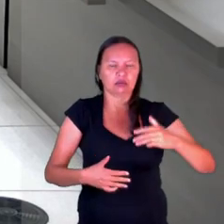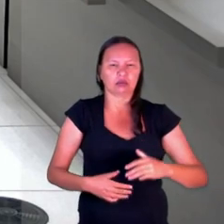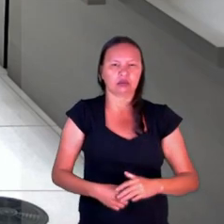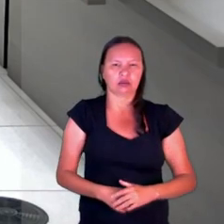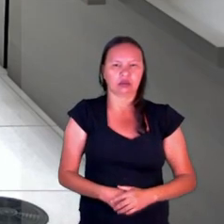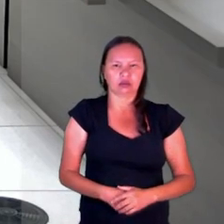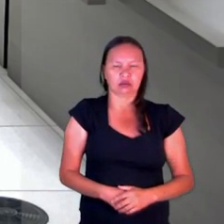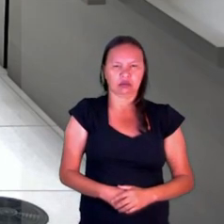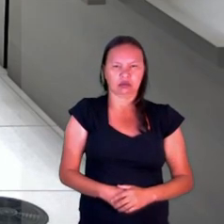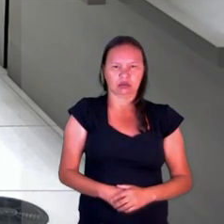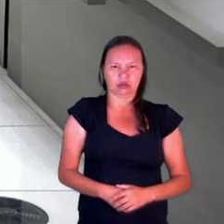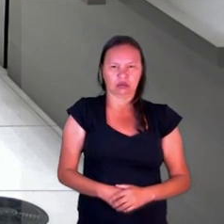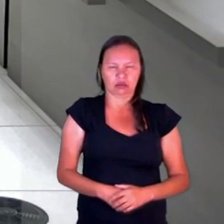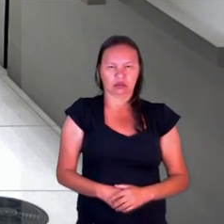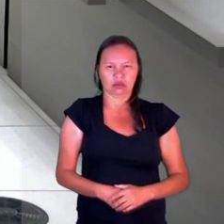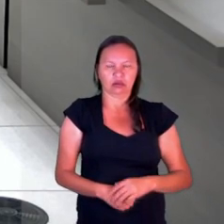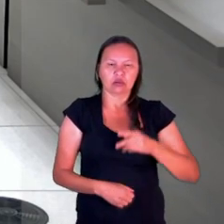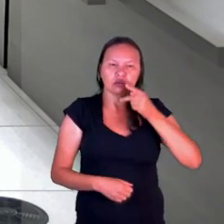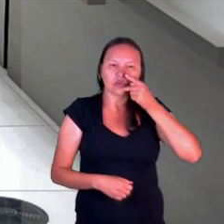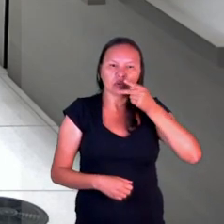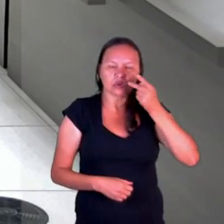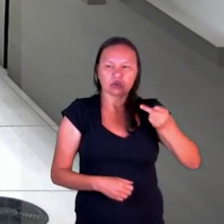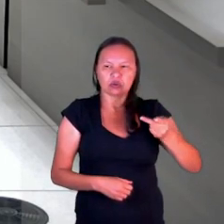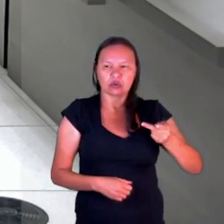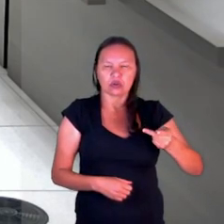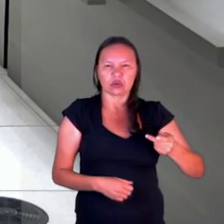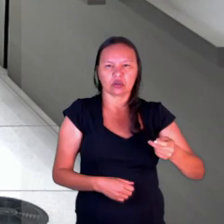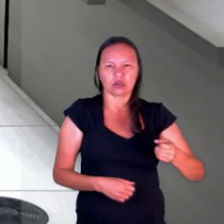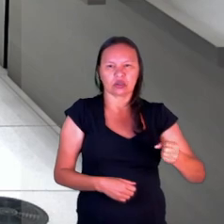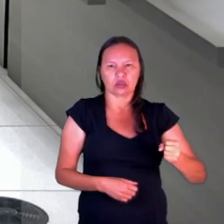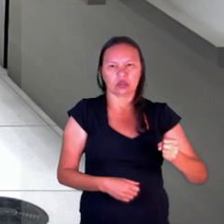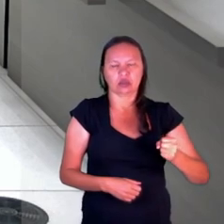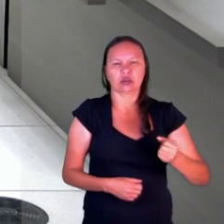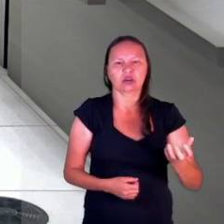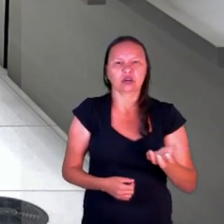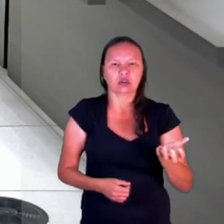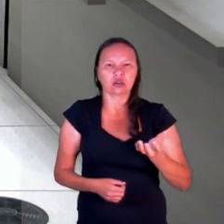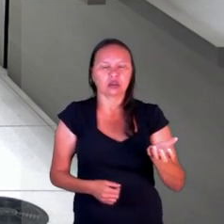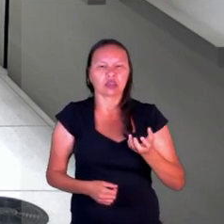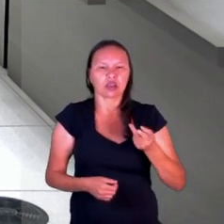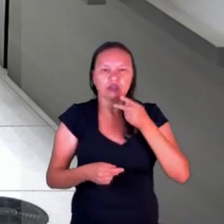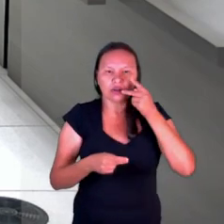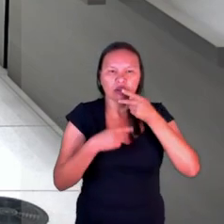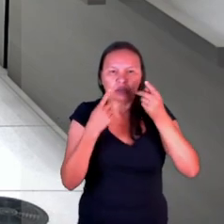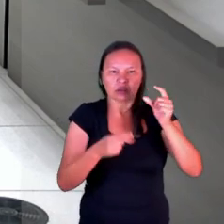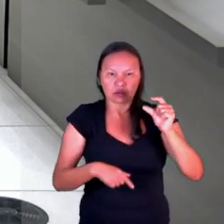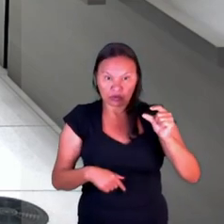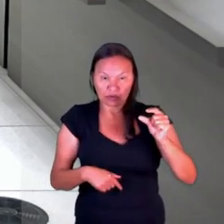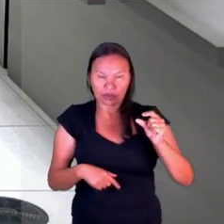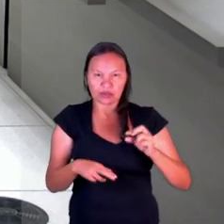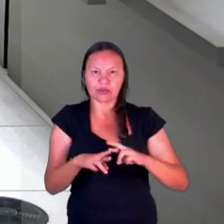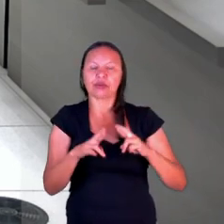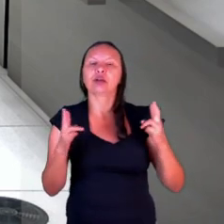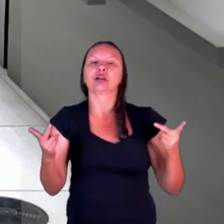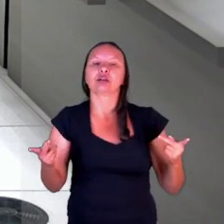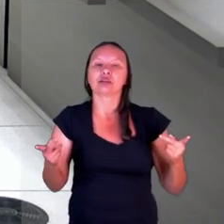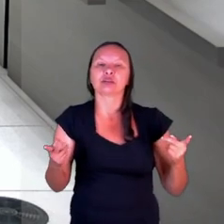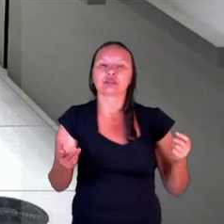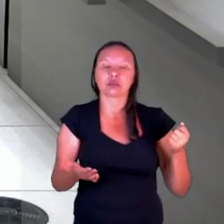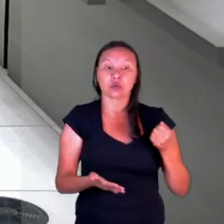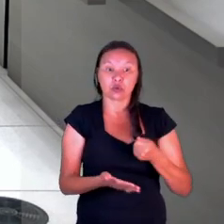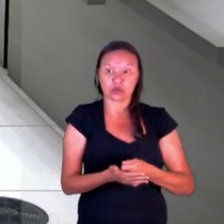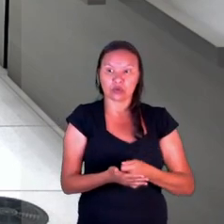gisl eu só queria dizer um Geovana desculpa eu queria só dizer uma coisinha com relação ótima a tua